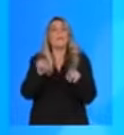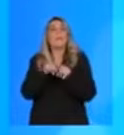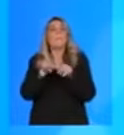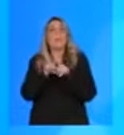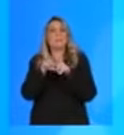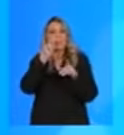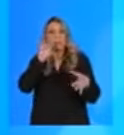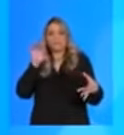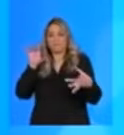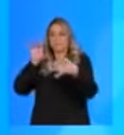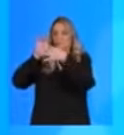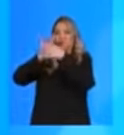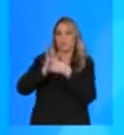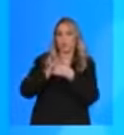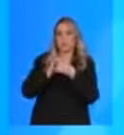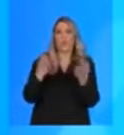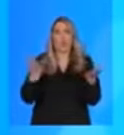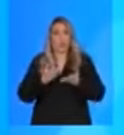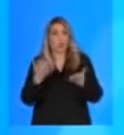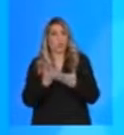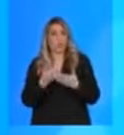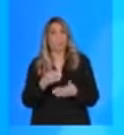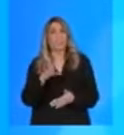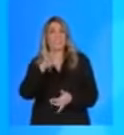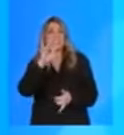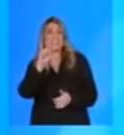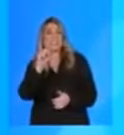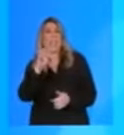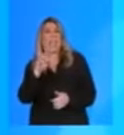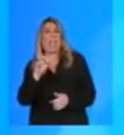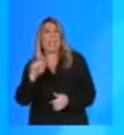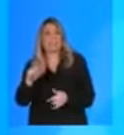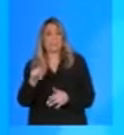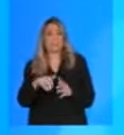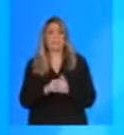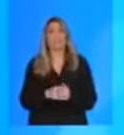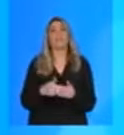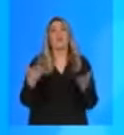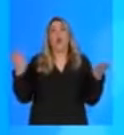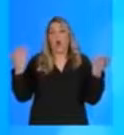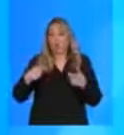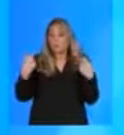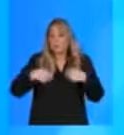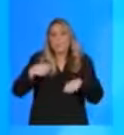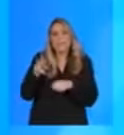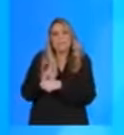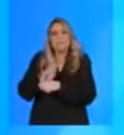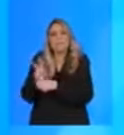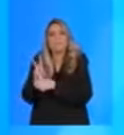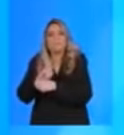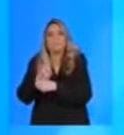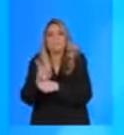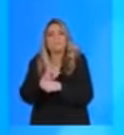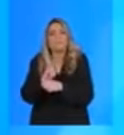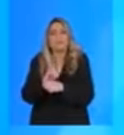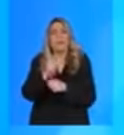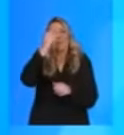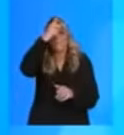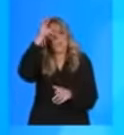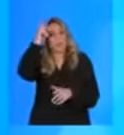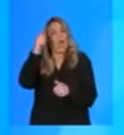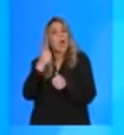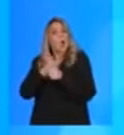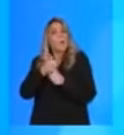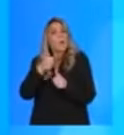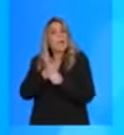o sisreg que deveria ser algo monitorado capitaneado pela prefeitura não